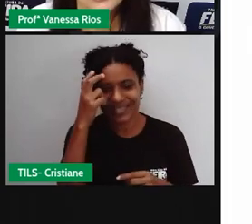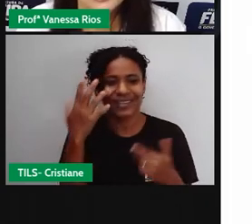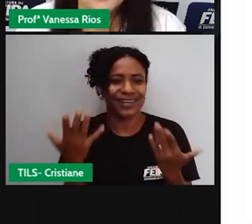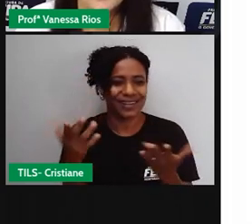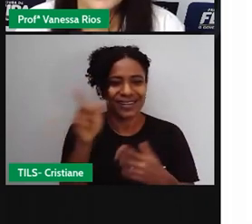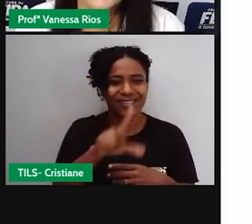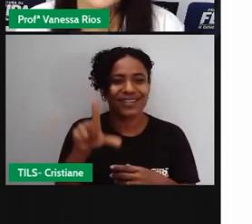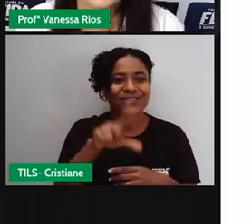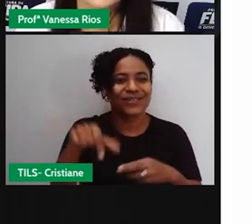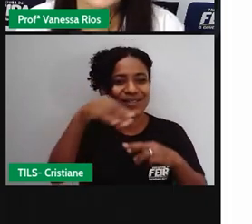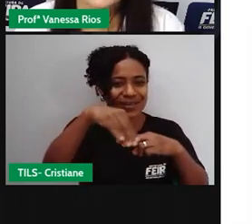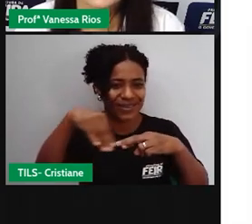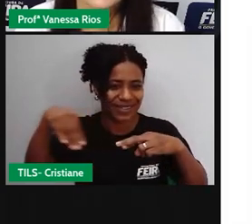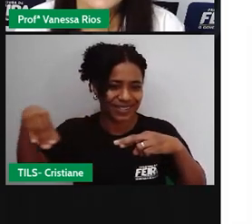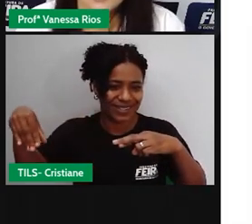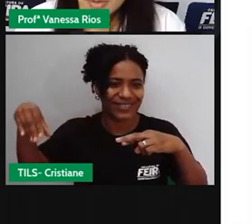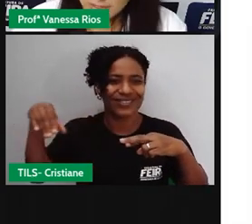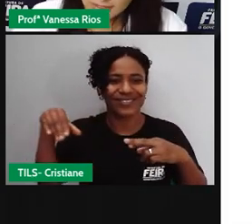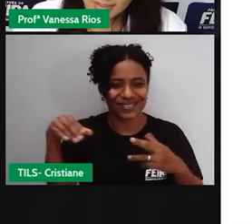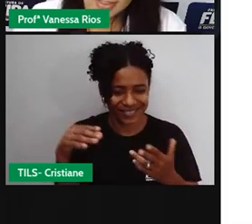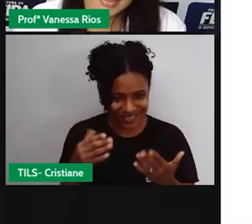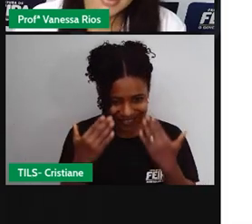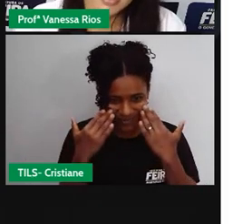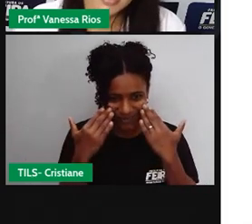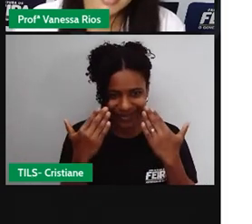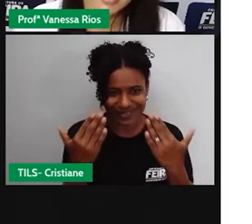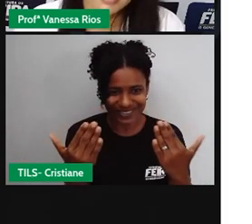de cordel proporciona. Então,